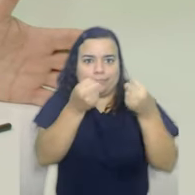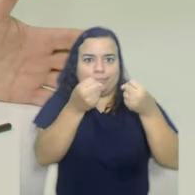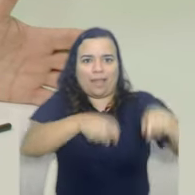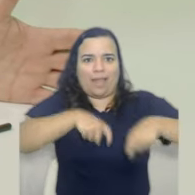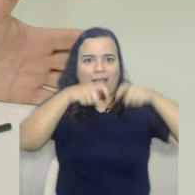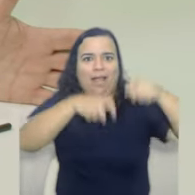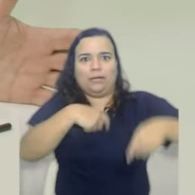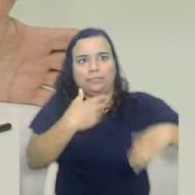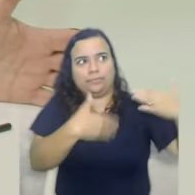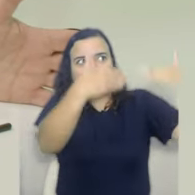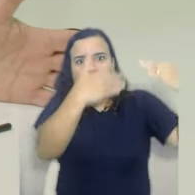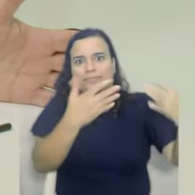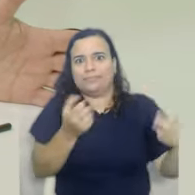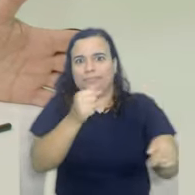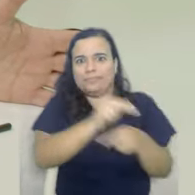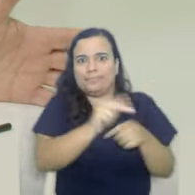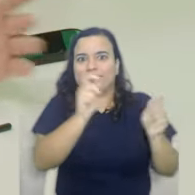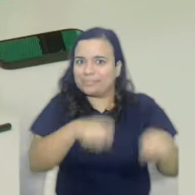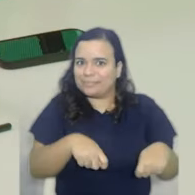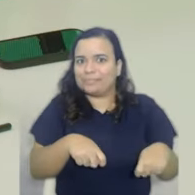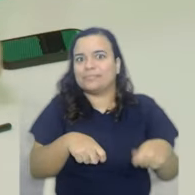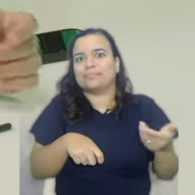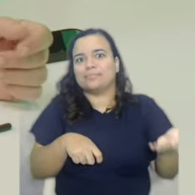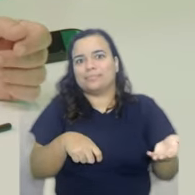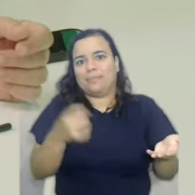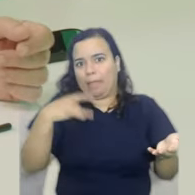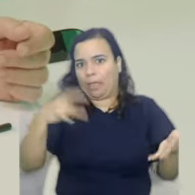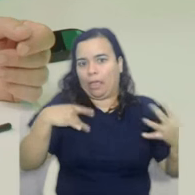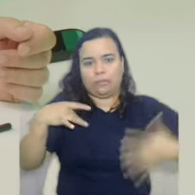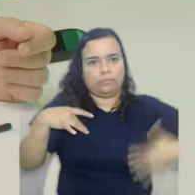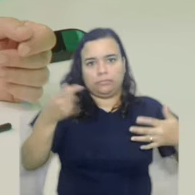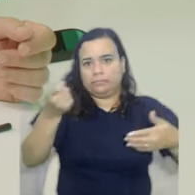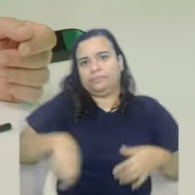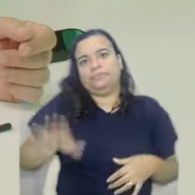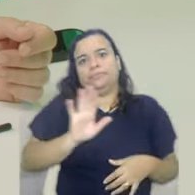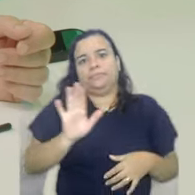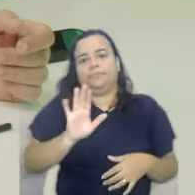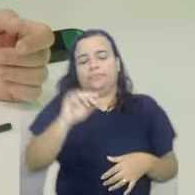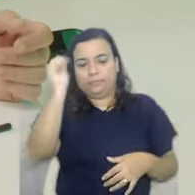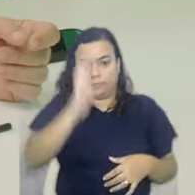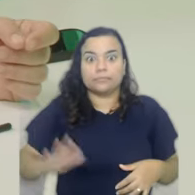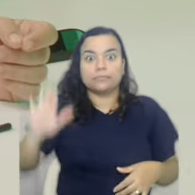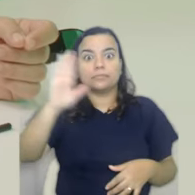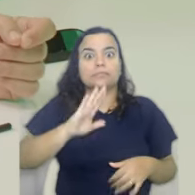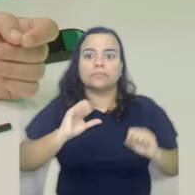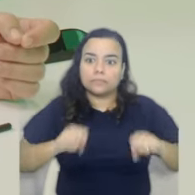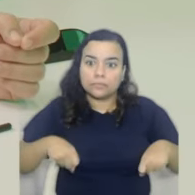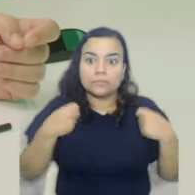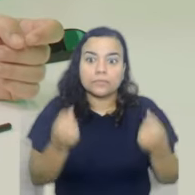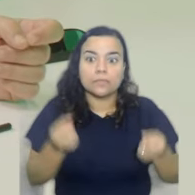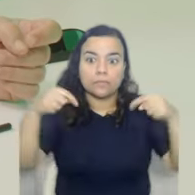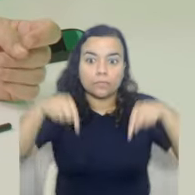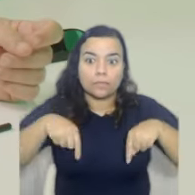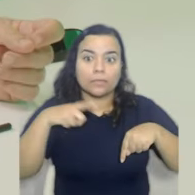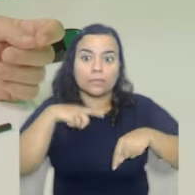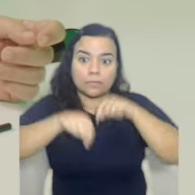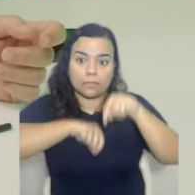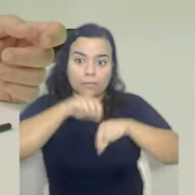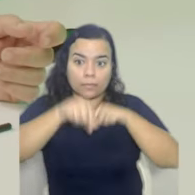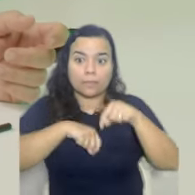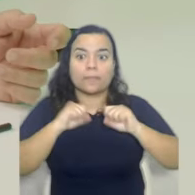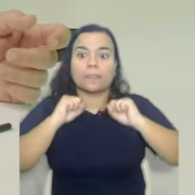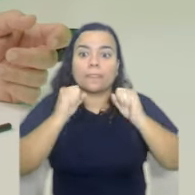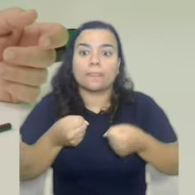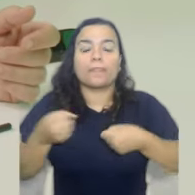nesse negócio vamos perder o medo o Brasil tá buscando agora abrir novas